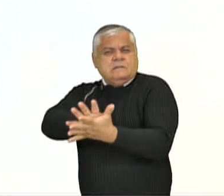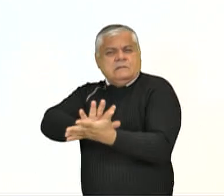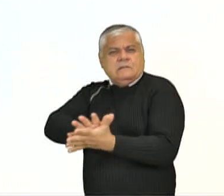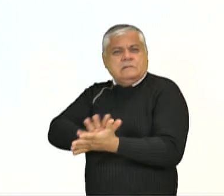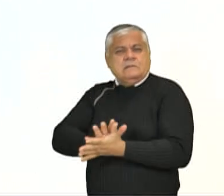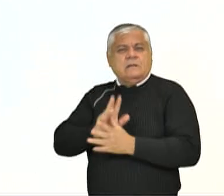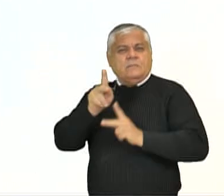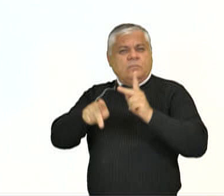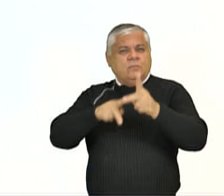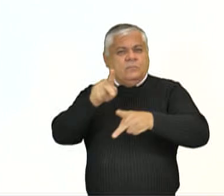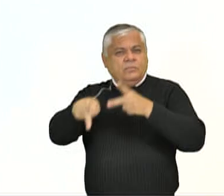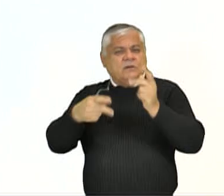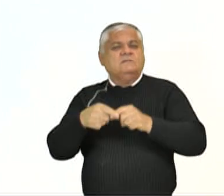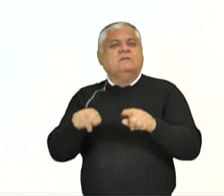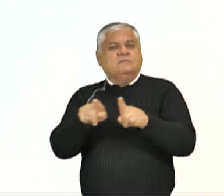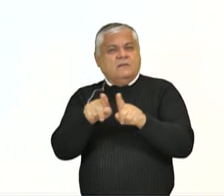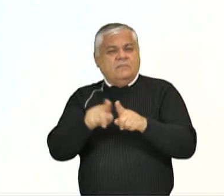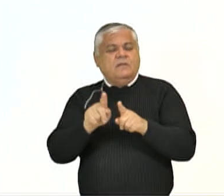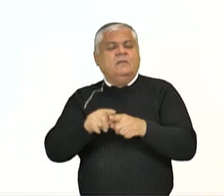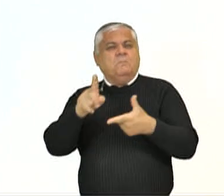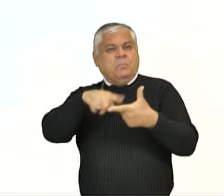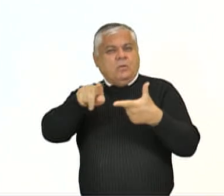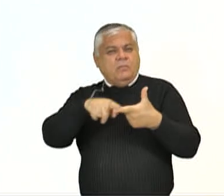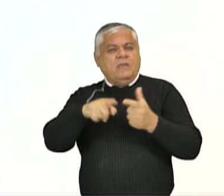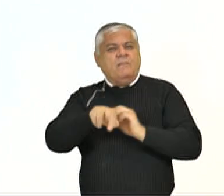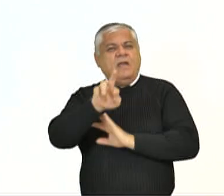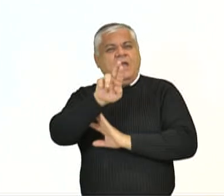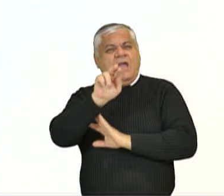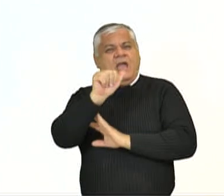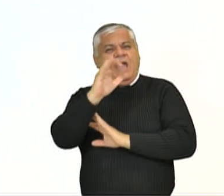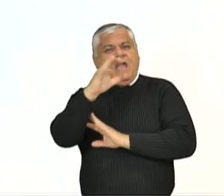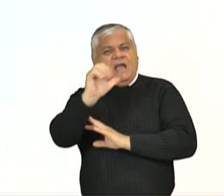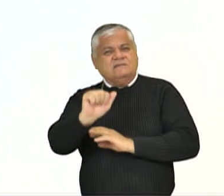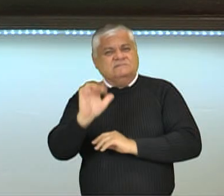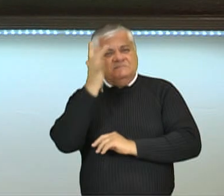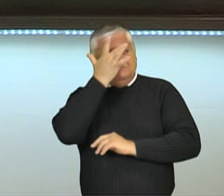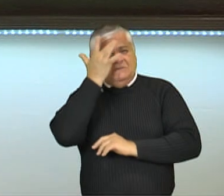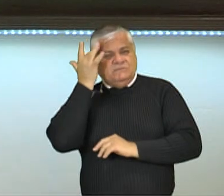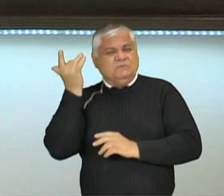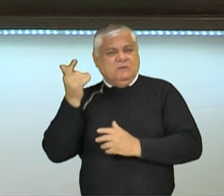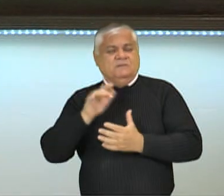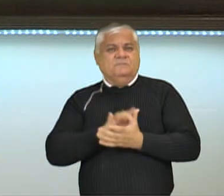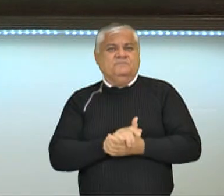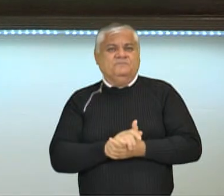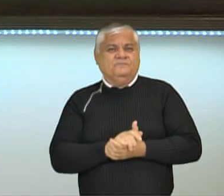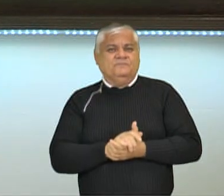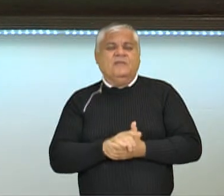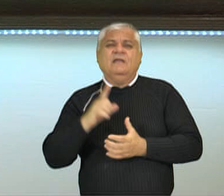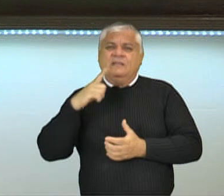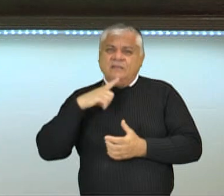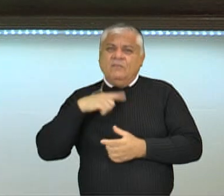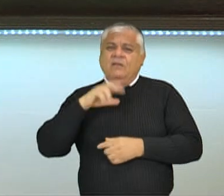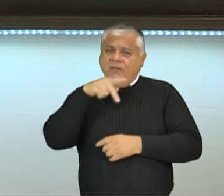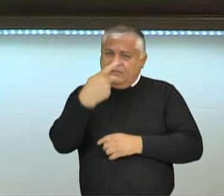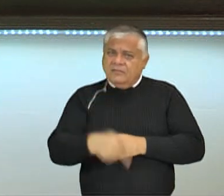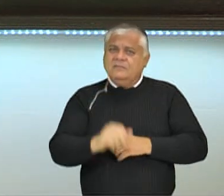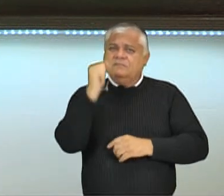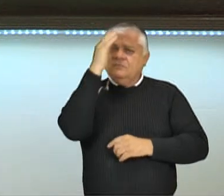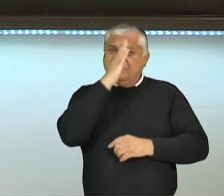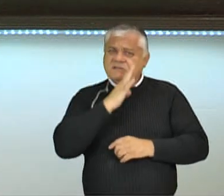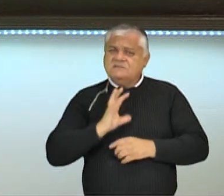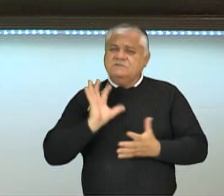étnica e questões raciais. Nós podemos ir até na colonização do Brasil, né, a